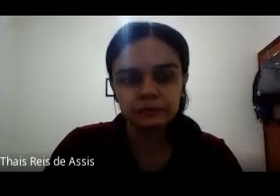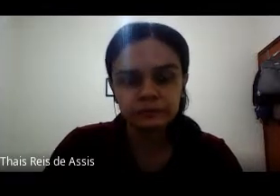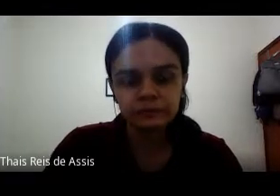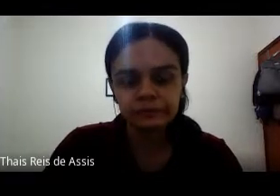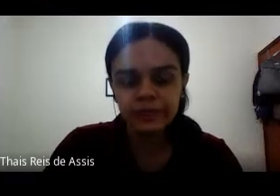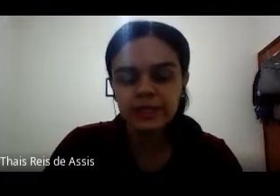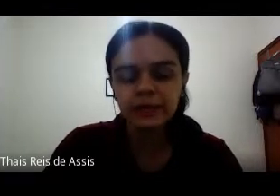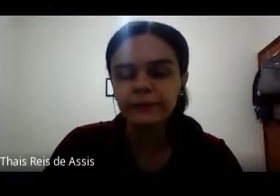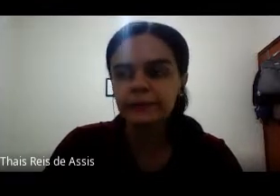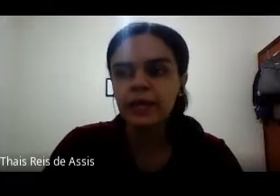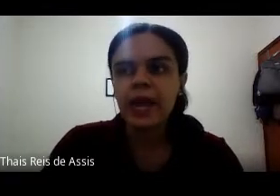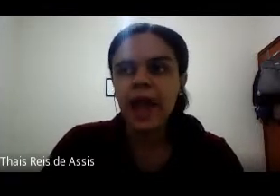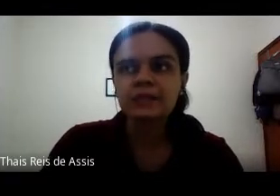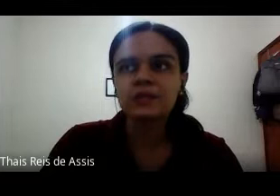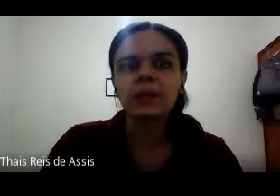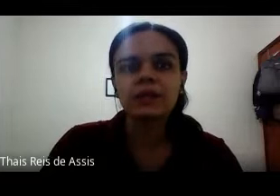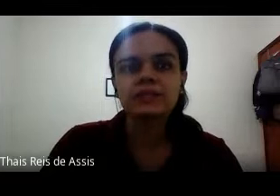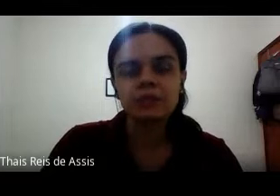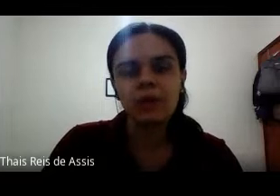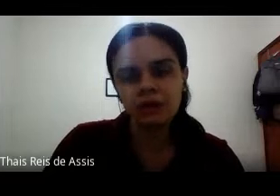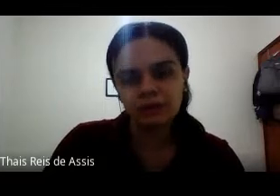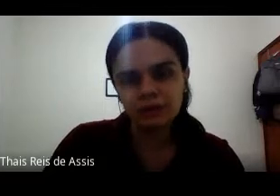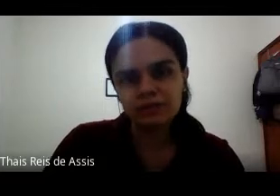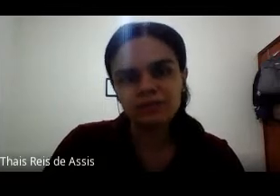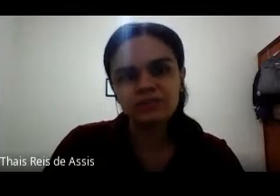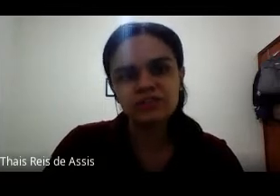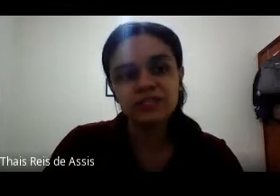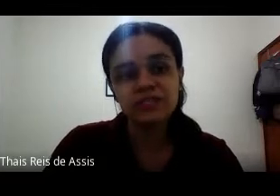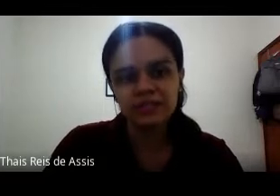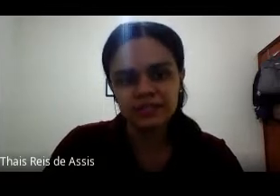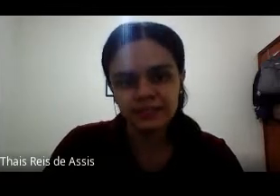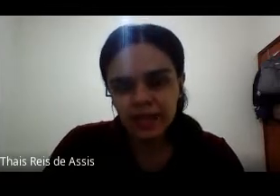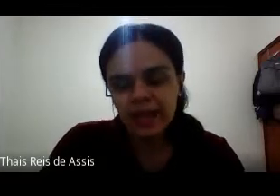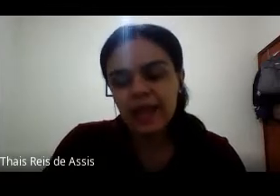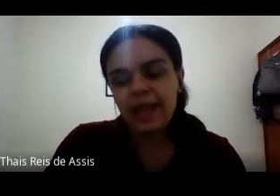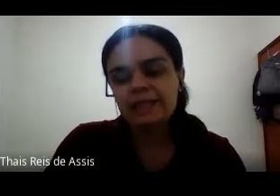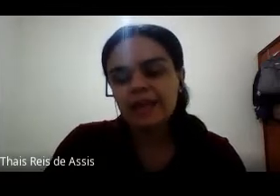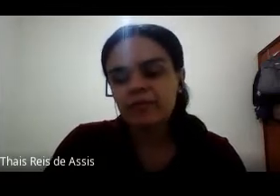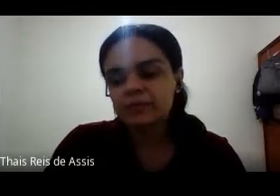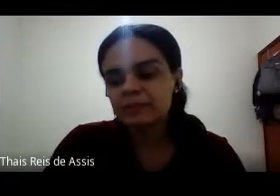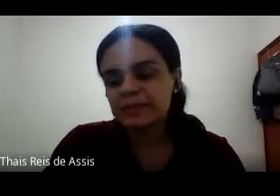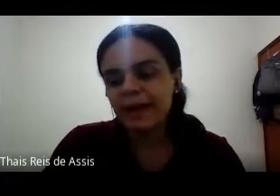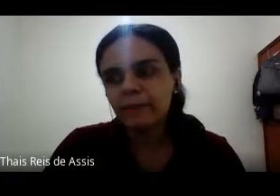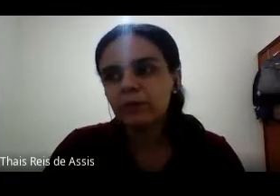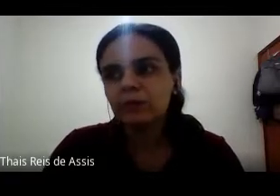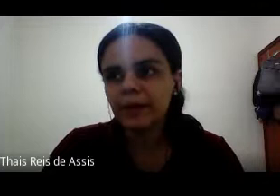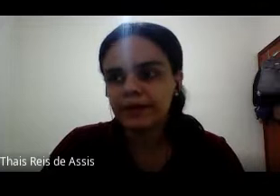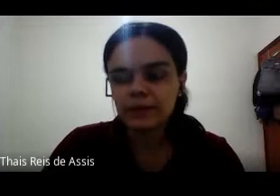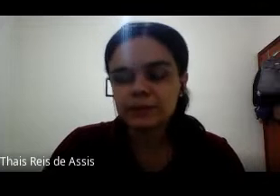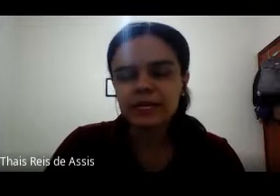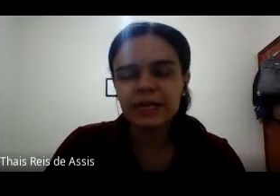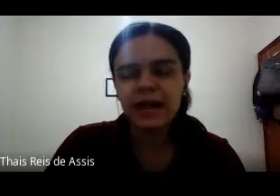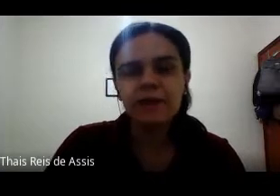transição. Então, a escola ela se torna um espaço de síntese. Ela deve possibilitar muito